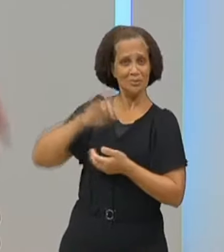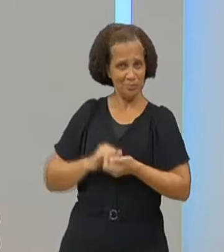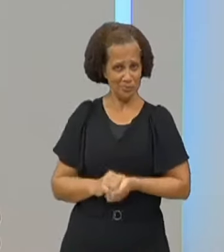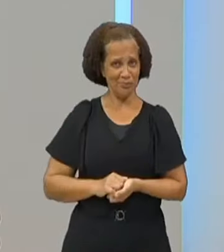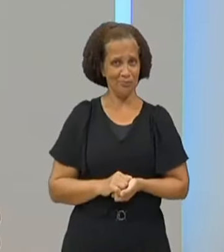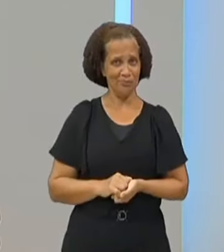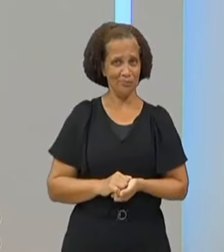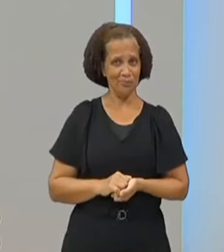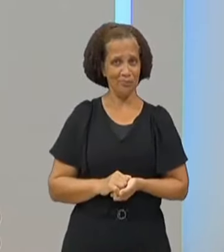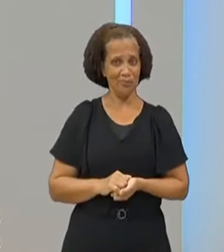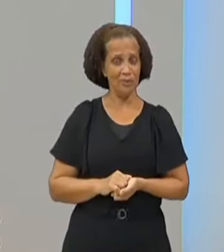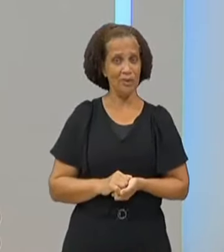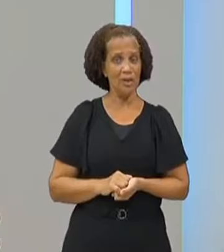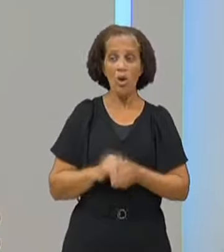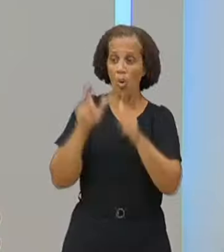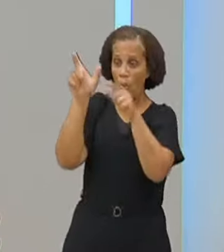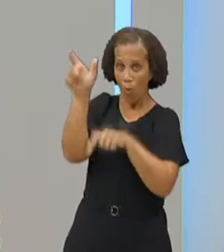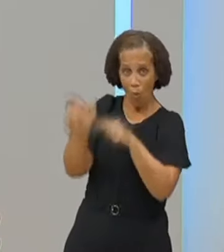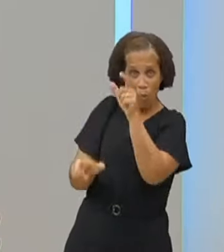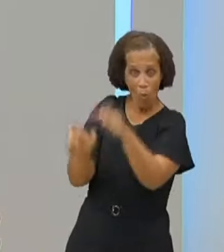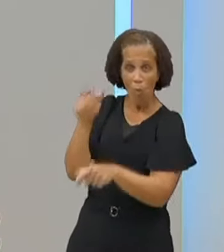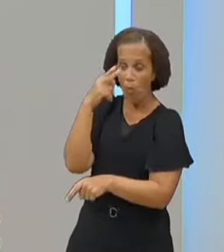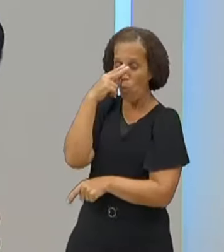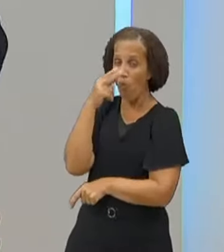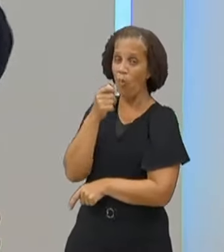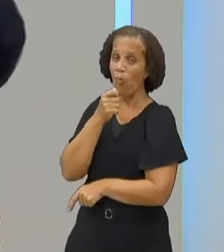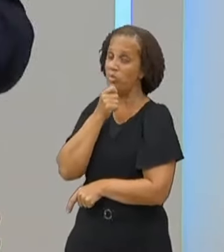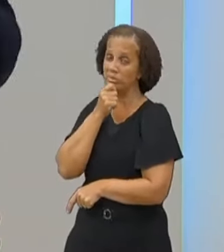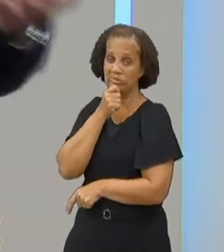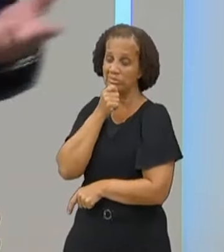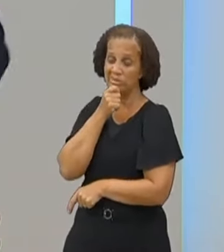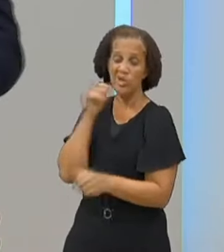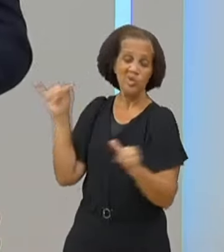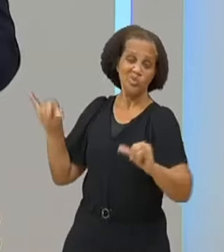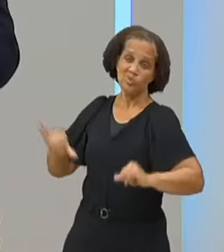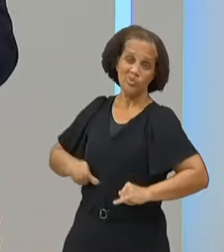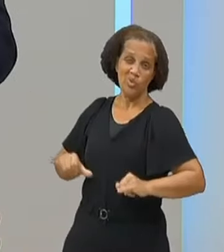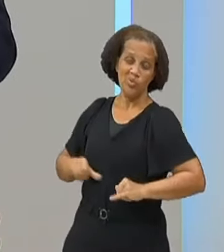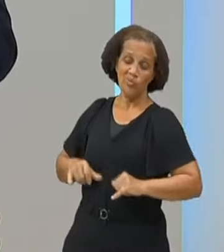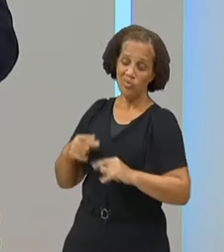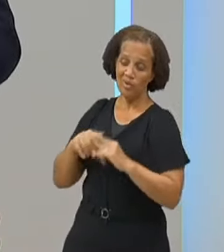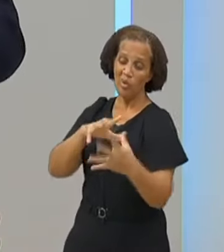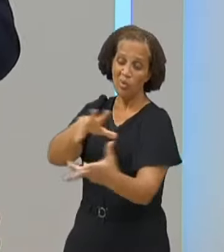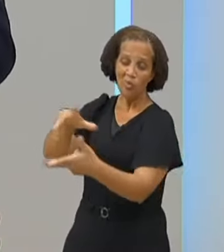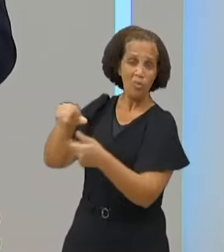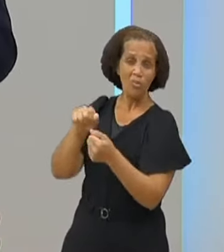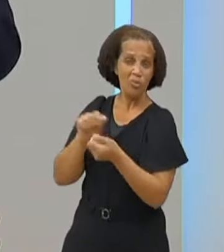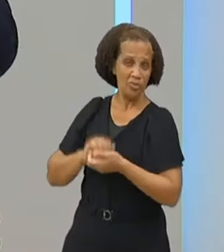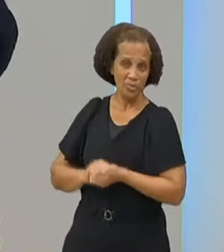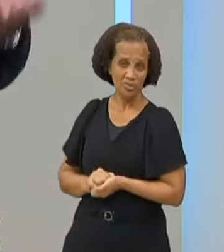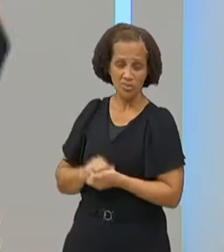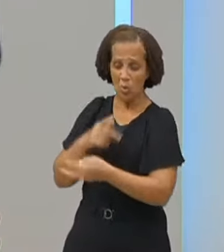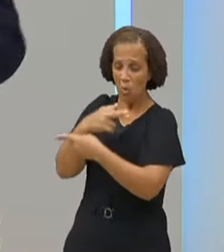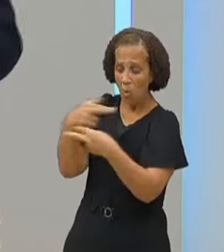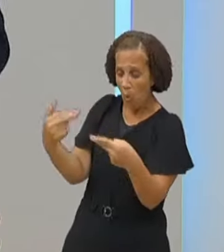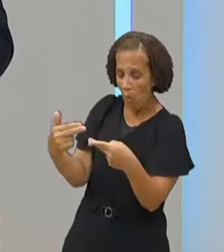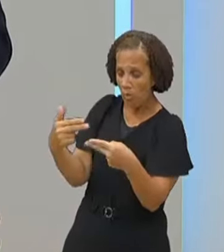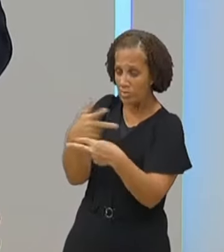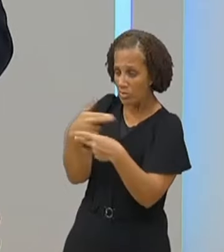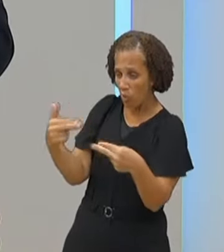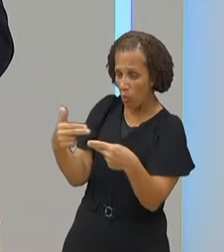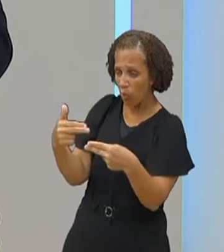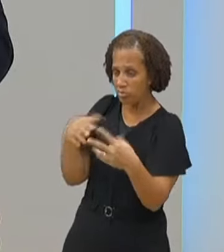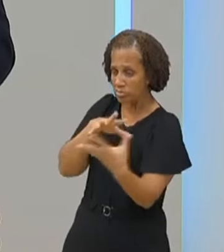coisas. Quando outros sofrem somente pelas coisas desta vida, pelas coisas